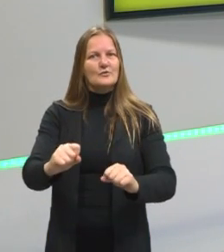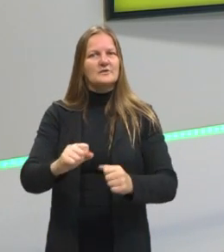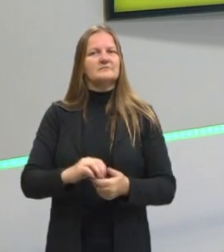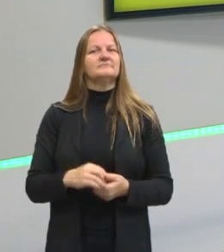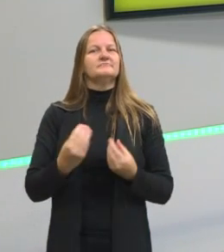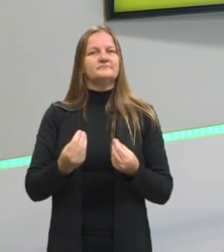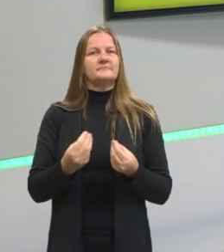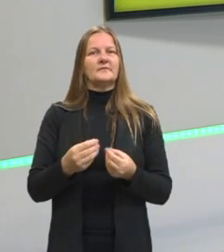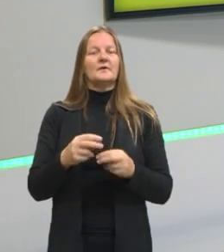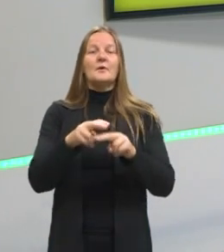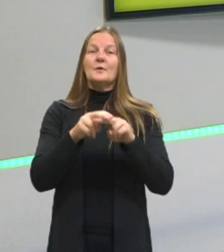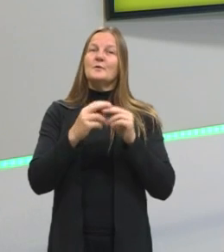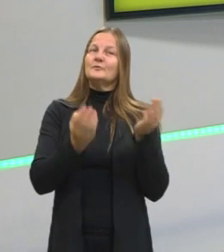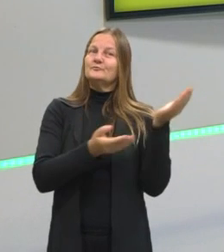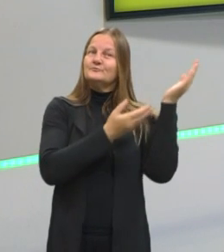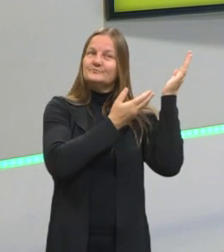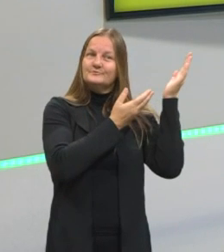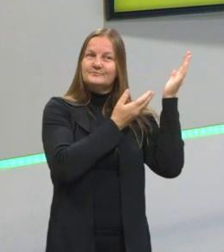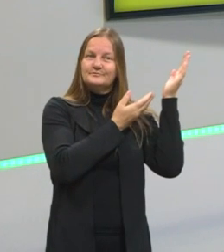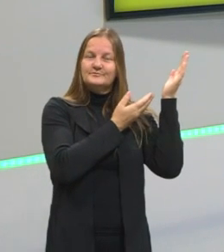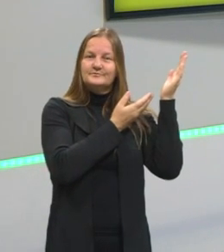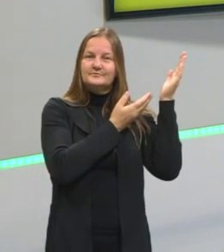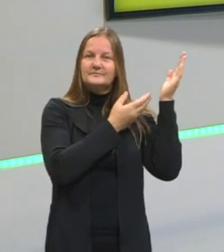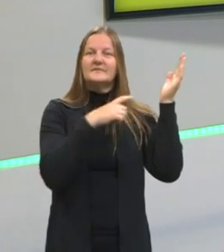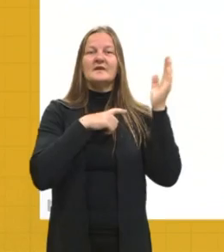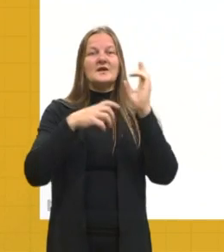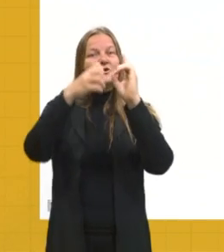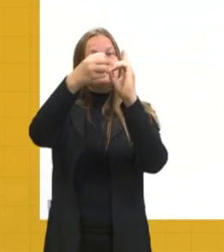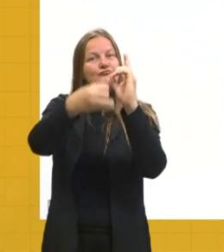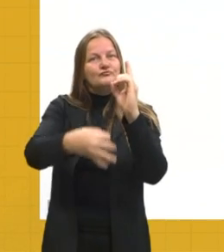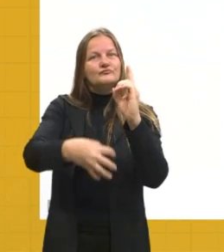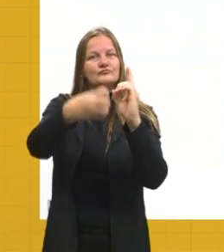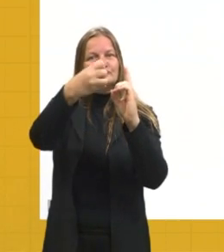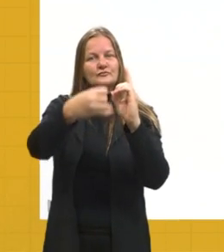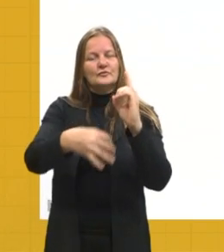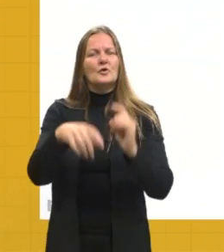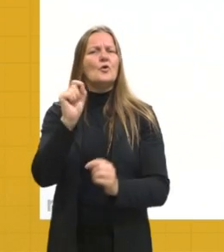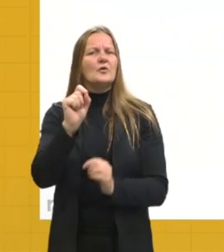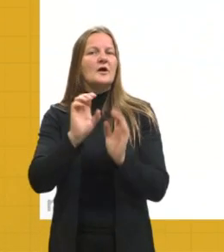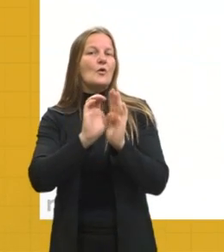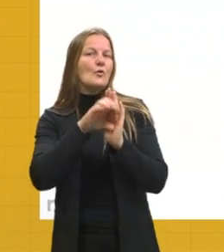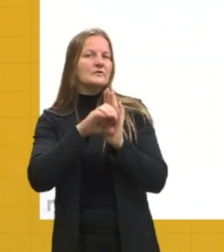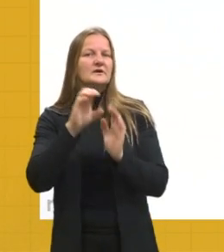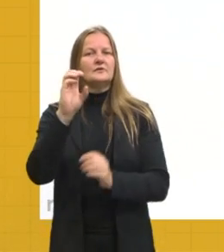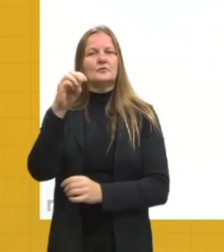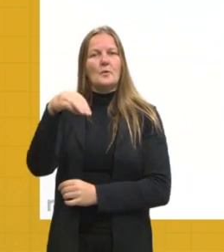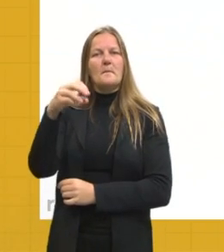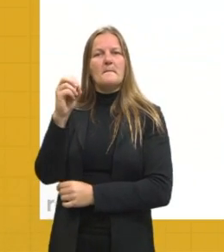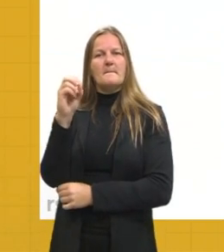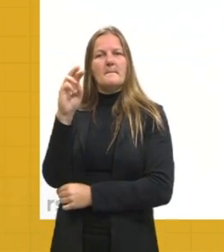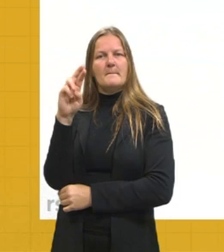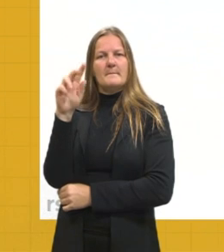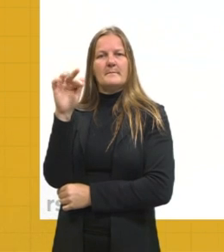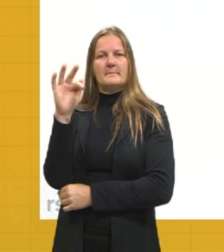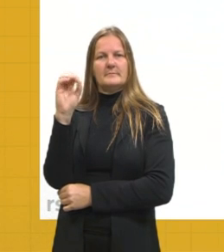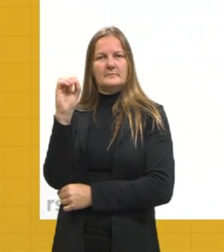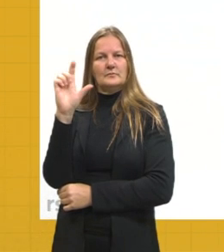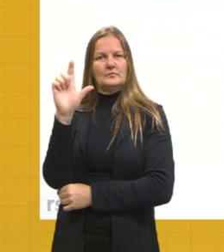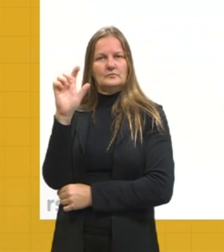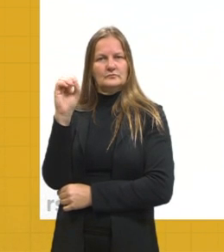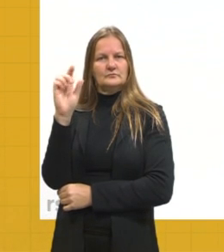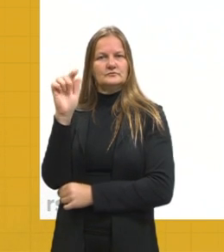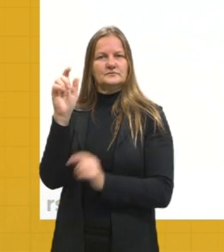Para isso, eu trouxe para vocês uma definição do que é morfologia. Porque não tem como a gente falar dos